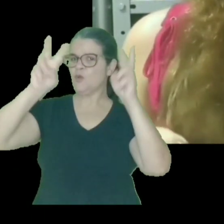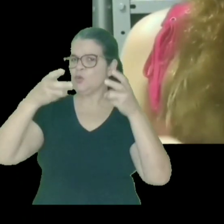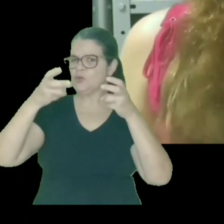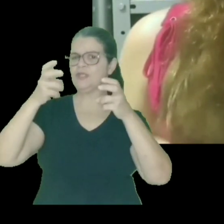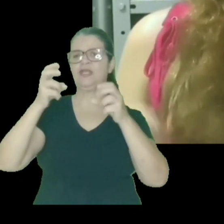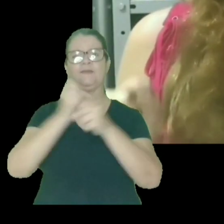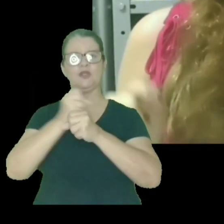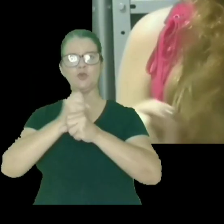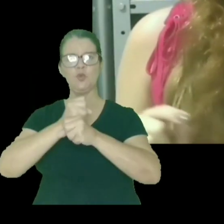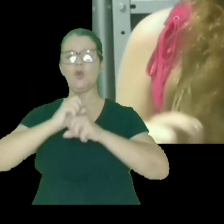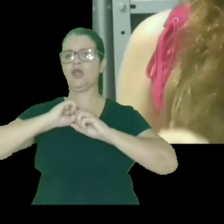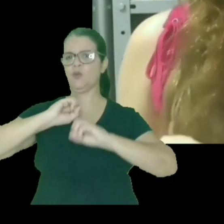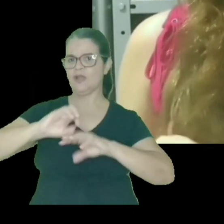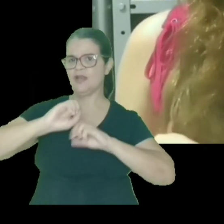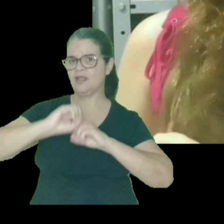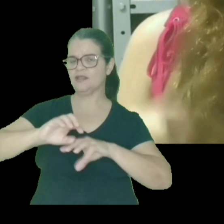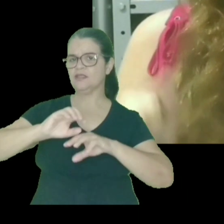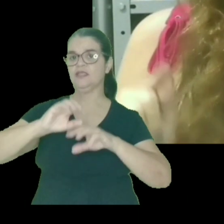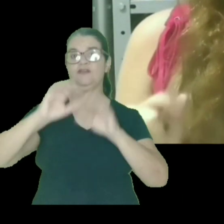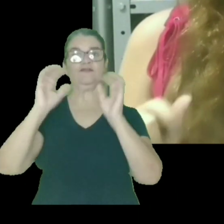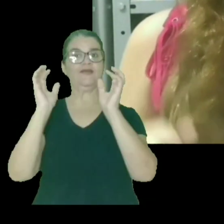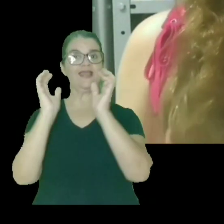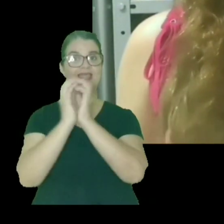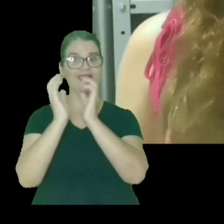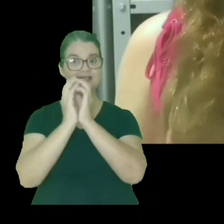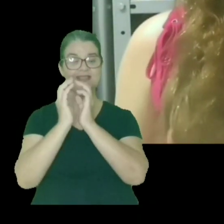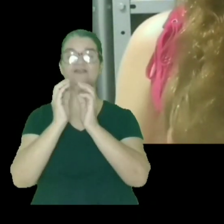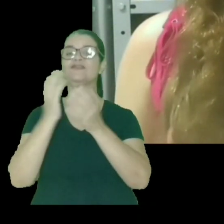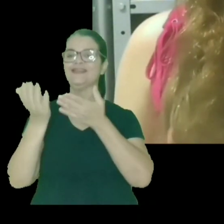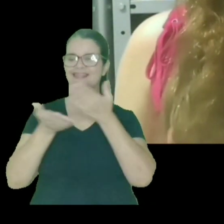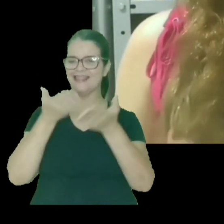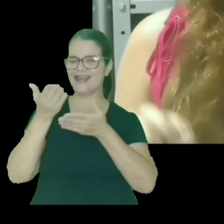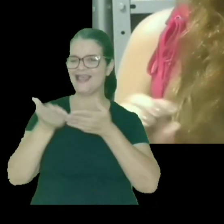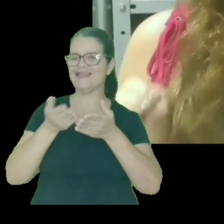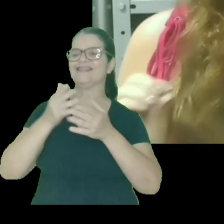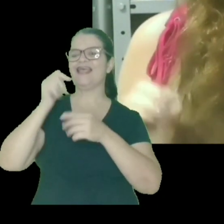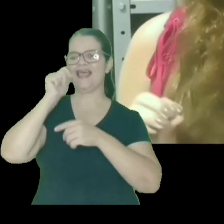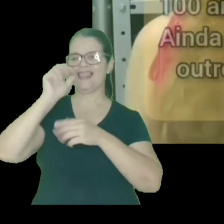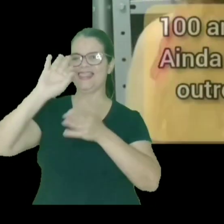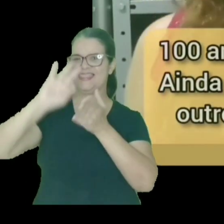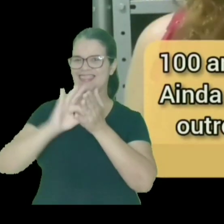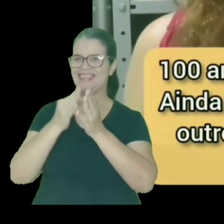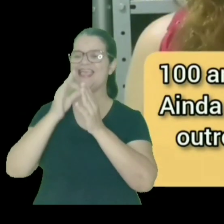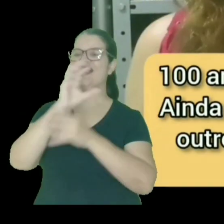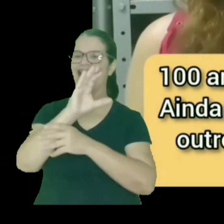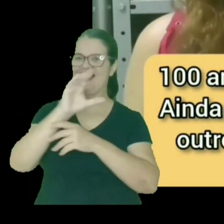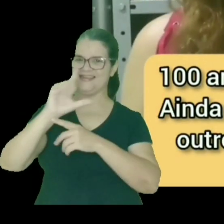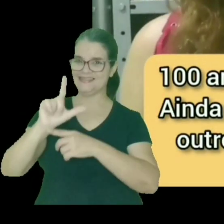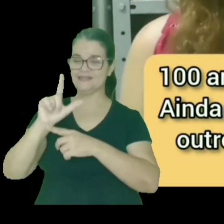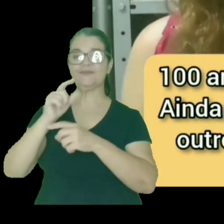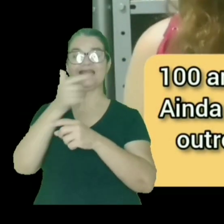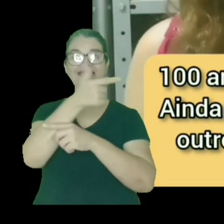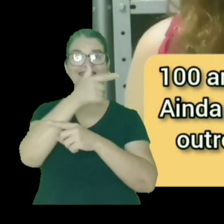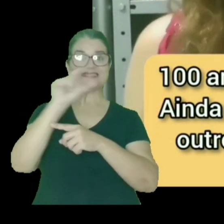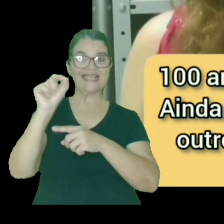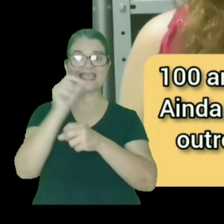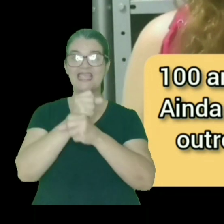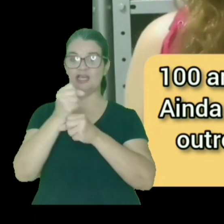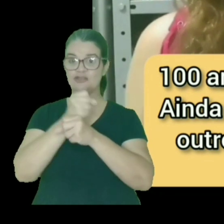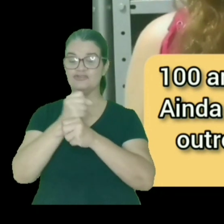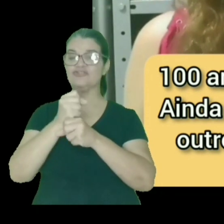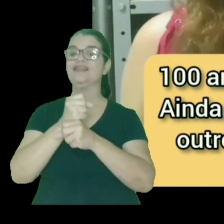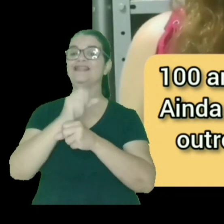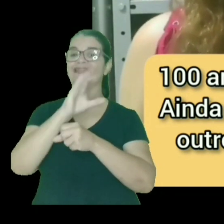ano letivo em Recife trata de Clarice. O tema é 100 anos de Clarice